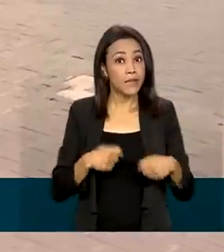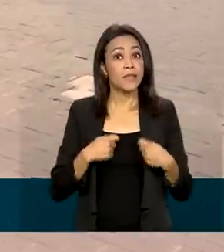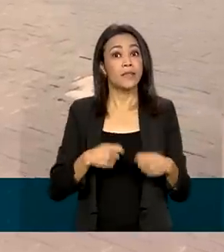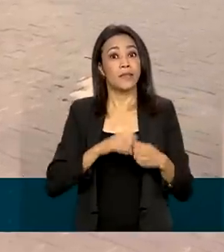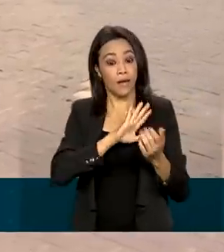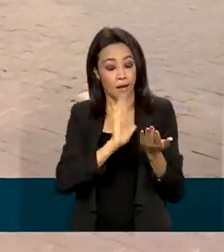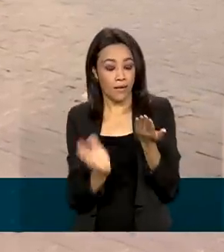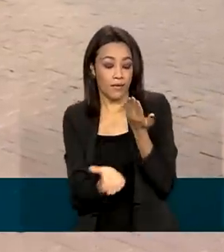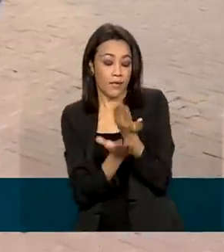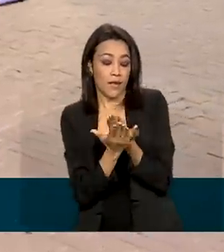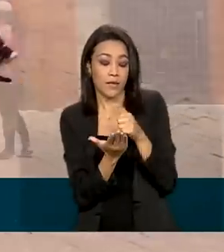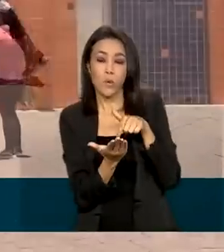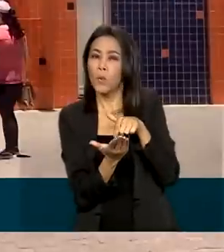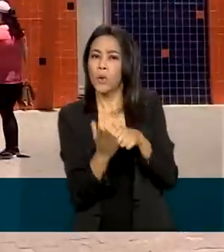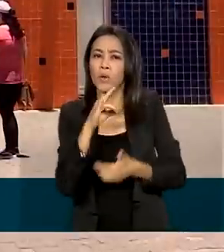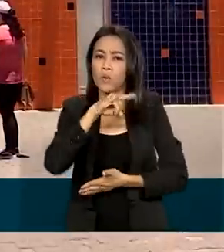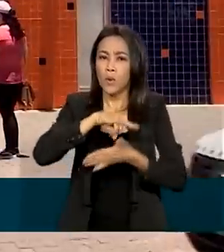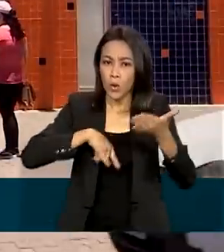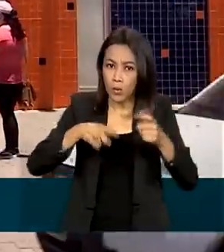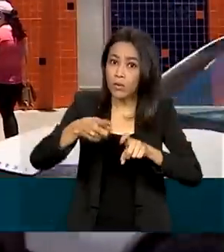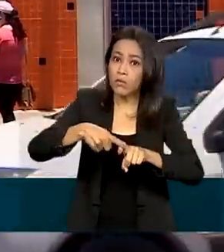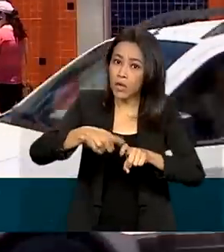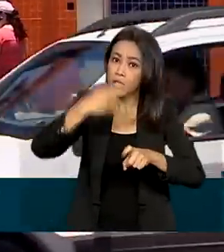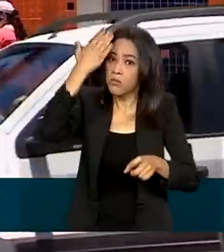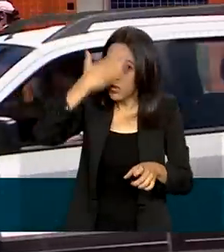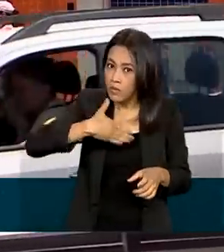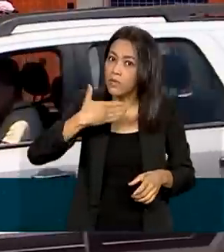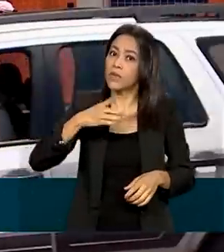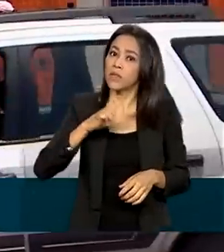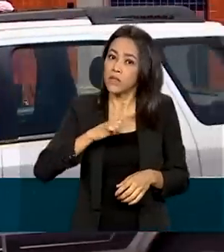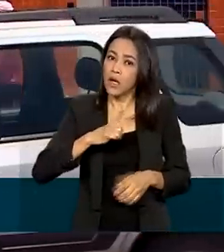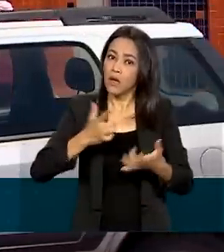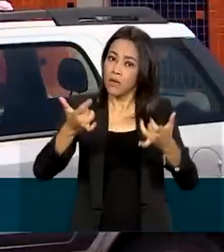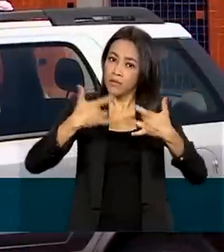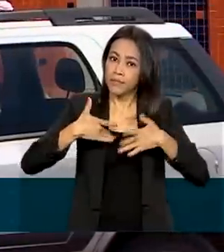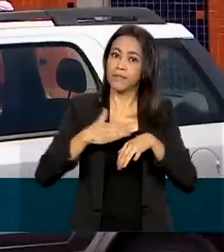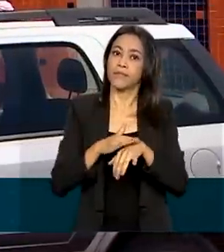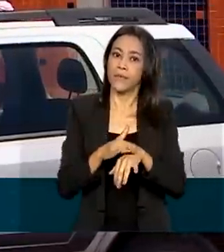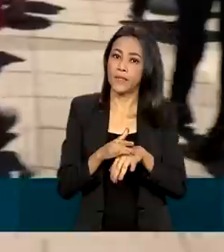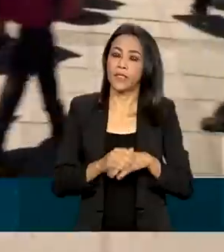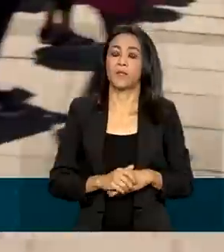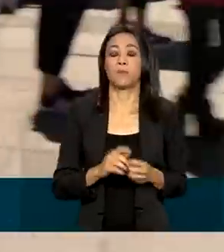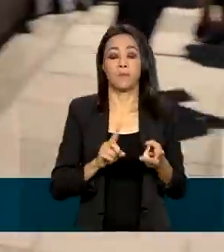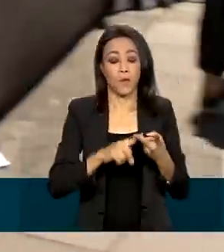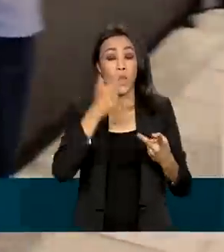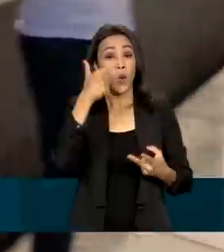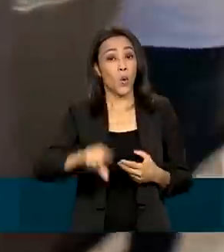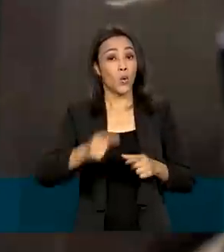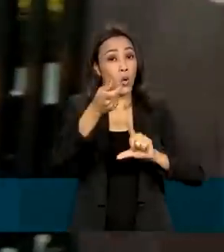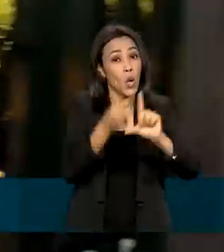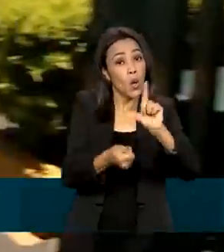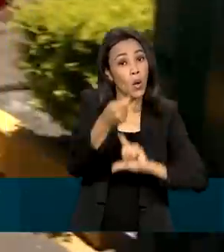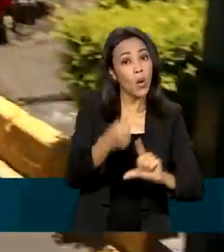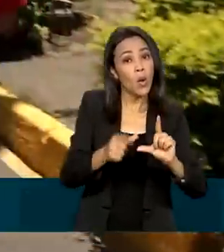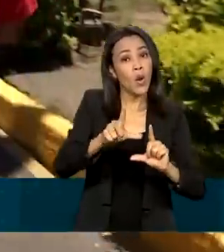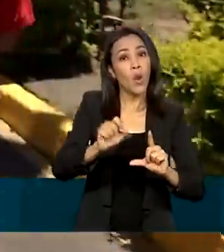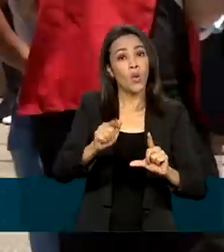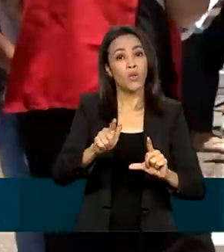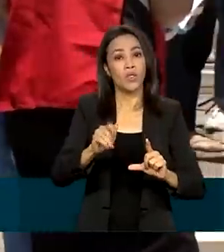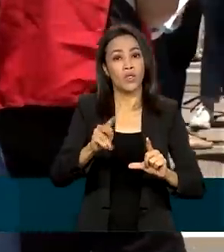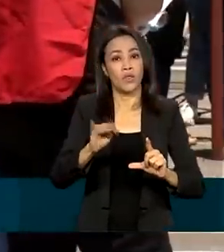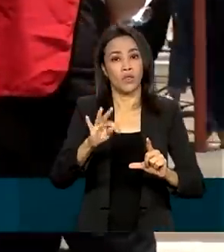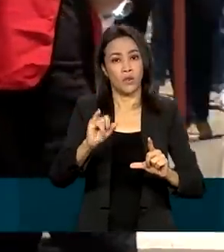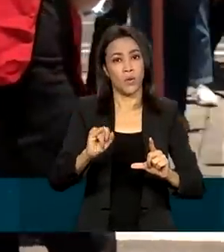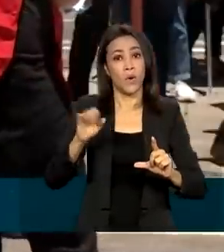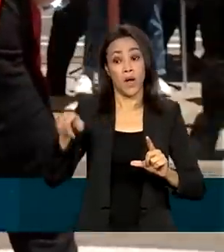anexar nenhum documento comprobatório dessas doenças. Já em relação aos problemas logísticos, né? O INEP vai avaliar caso a caso,